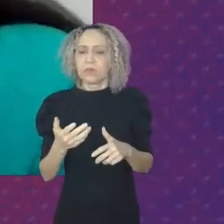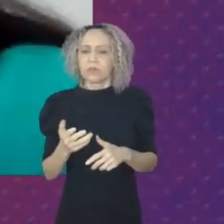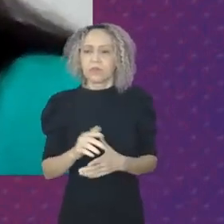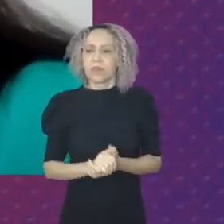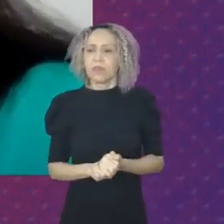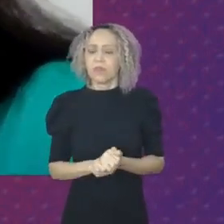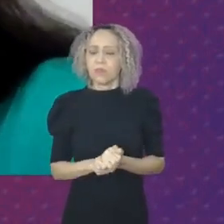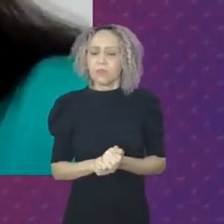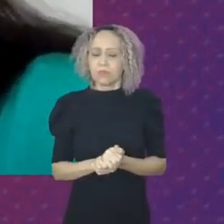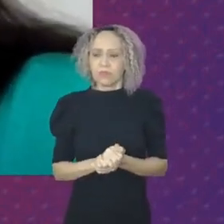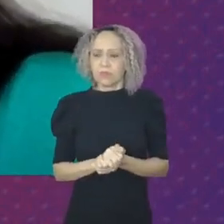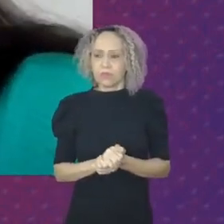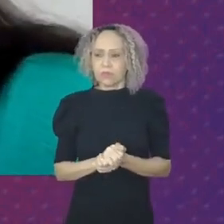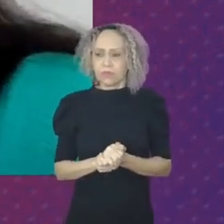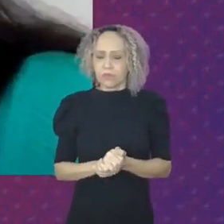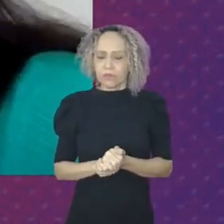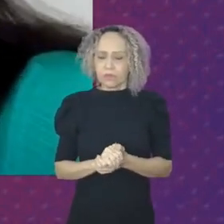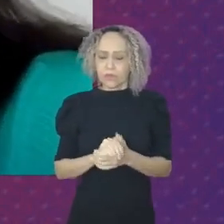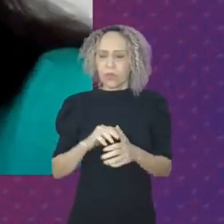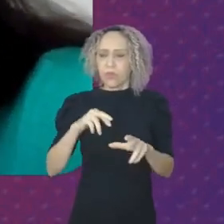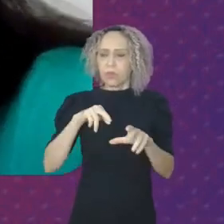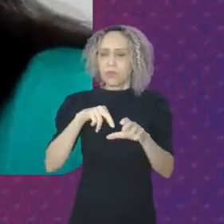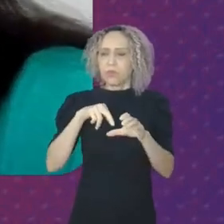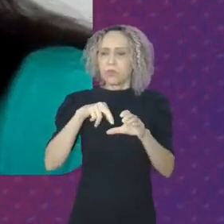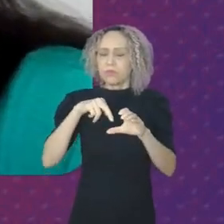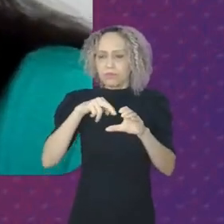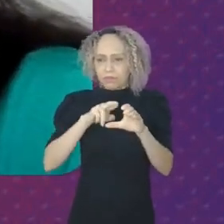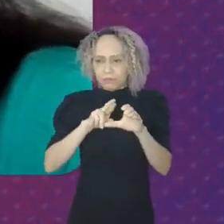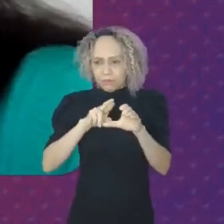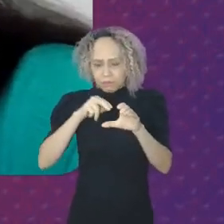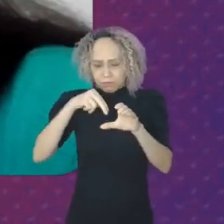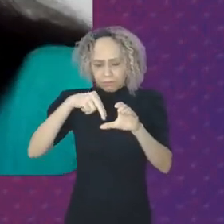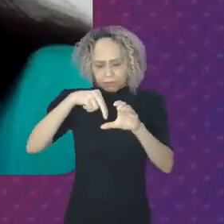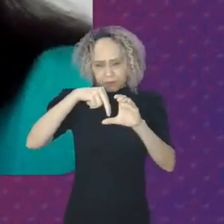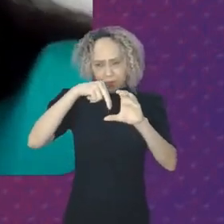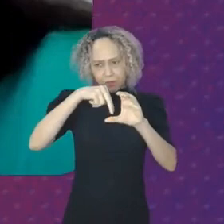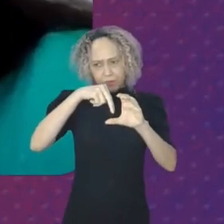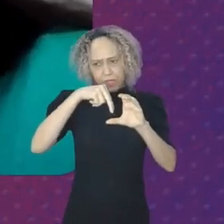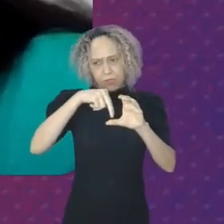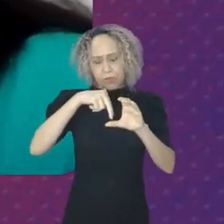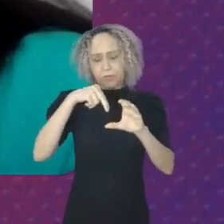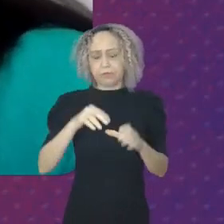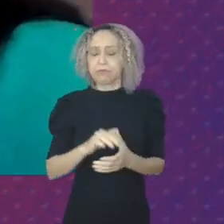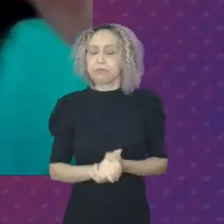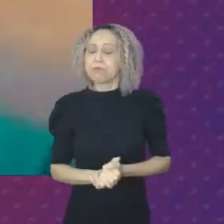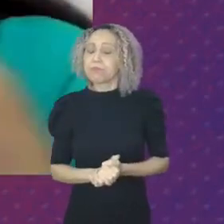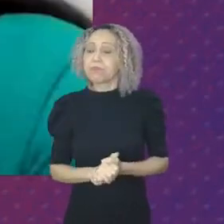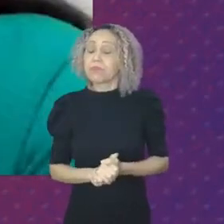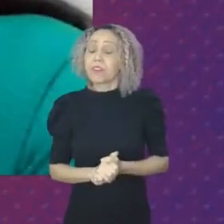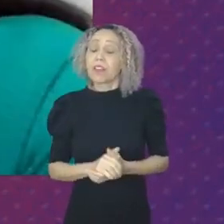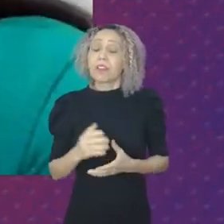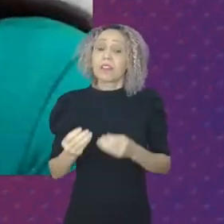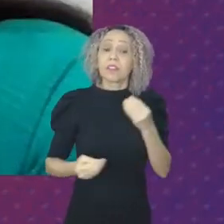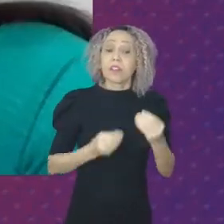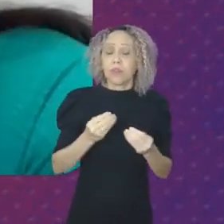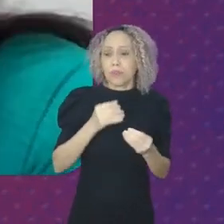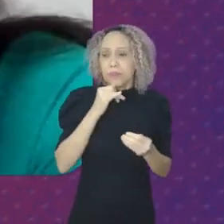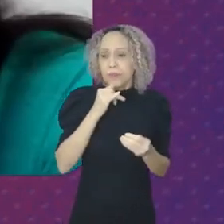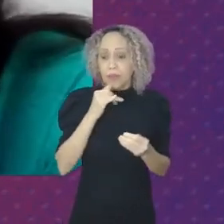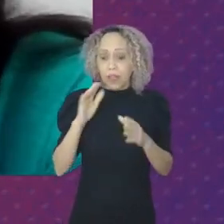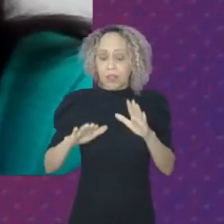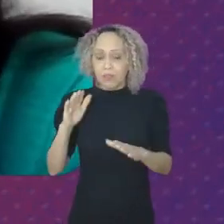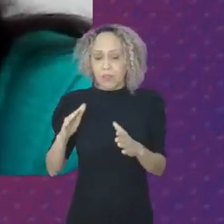Público, e elas relatam muito isso, que, por vezes, quando as denúncias chegam, acabam ficando sem encaminhamento, né, ou